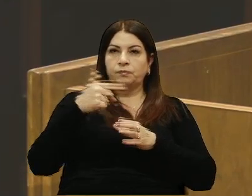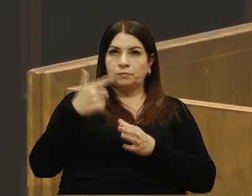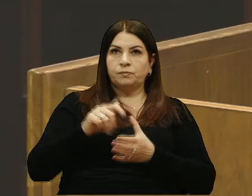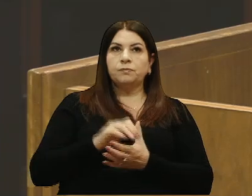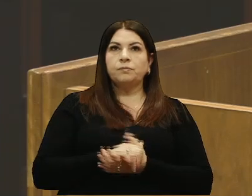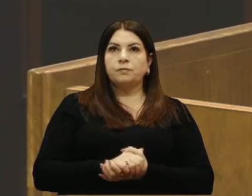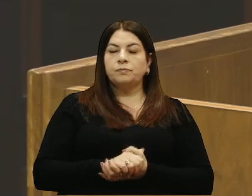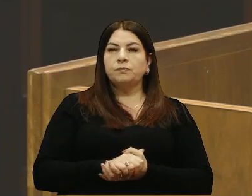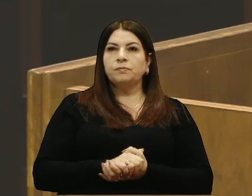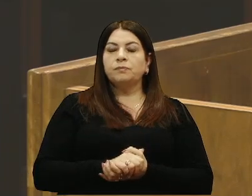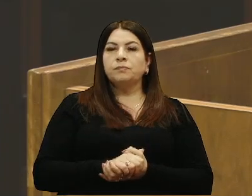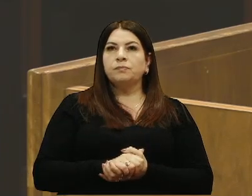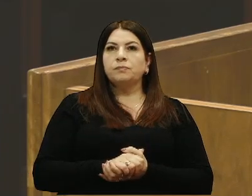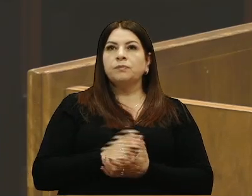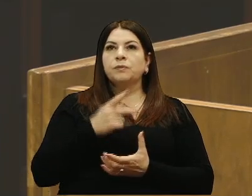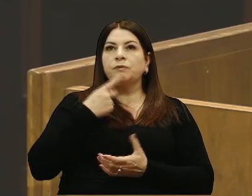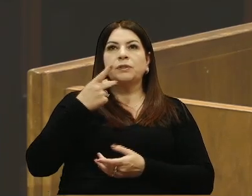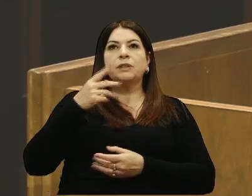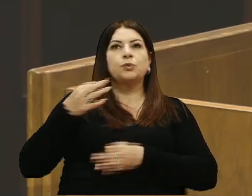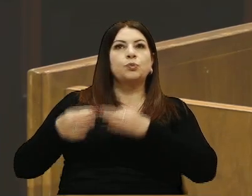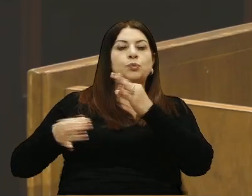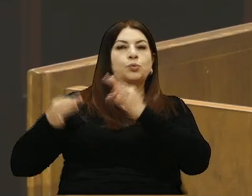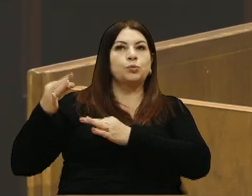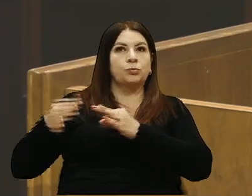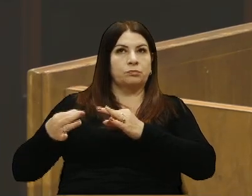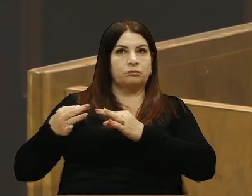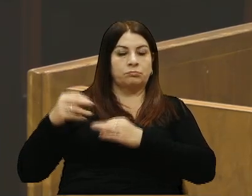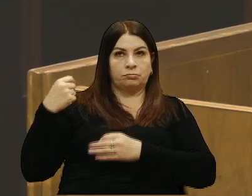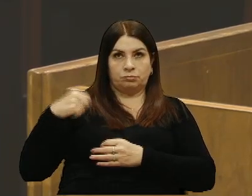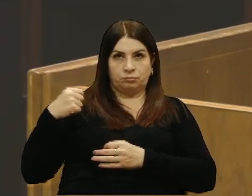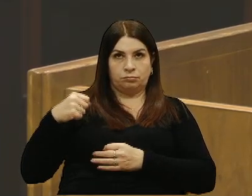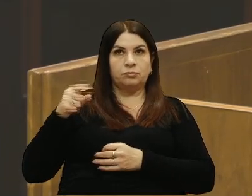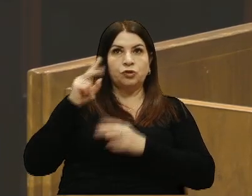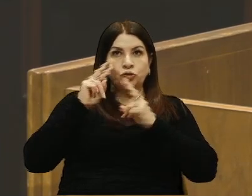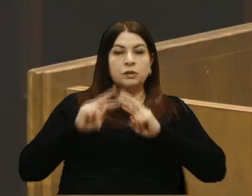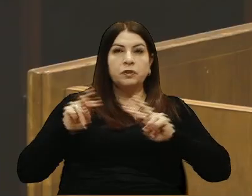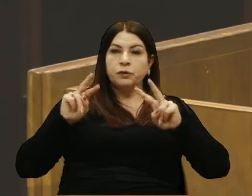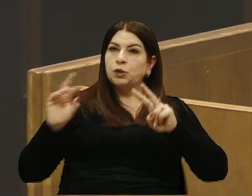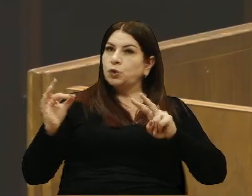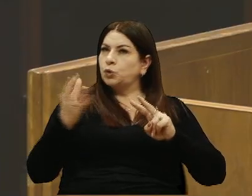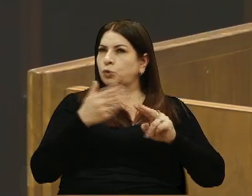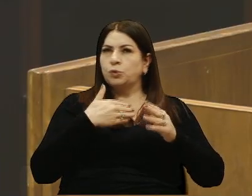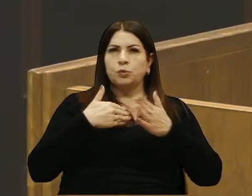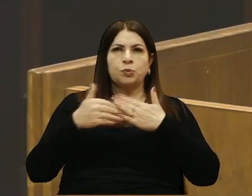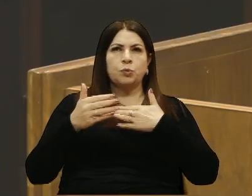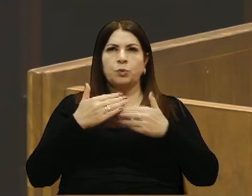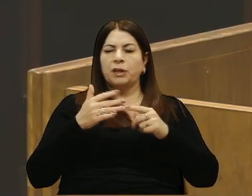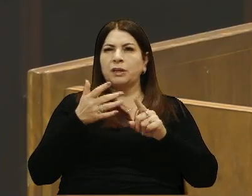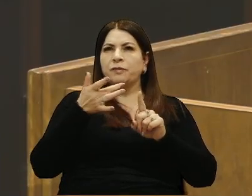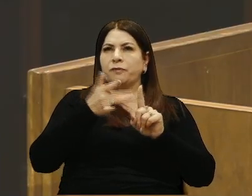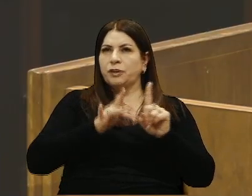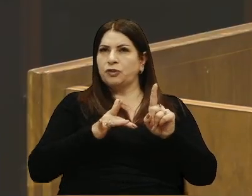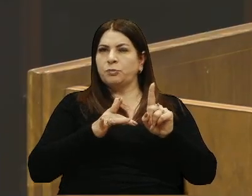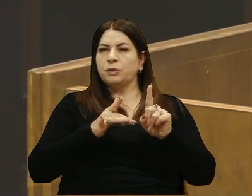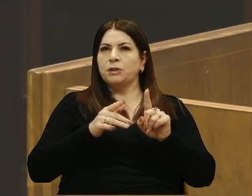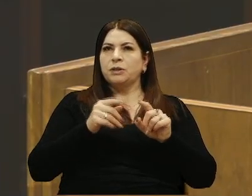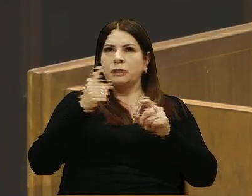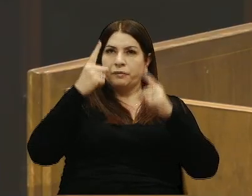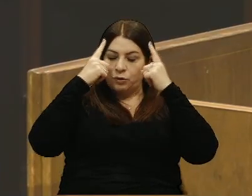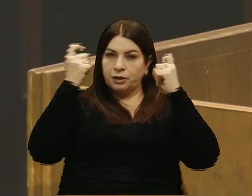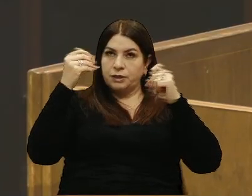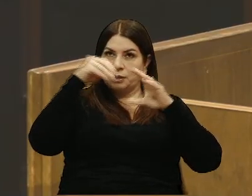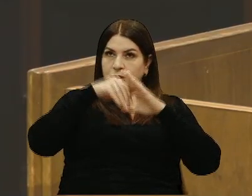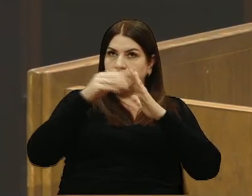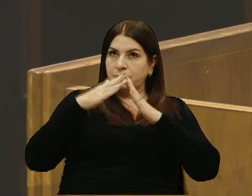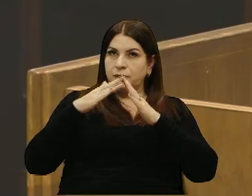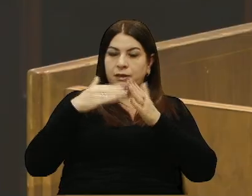vez para falar de justiça e da necessidade de enxergar toda e qualquer vítima de violência doméstica, independente do